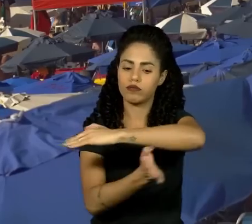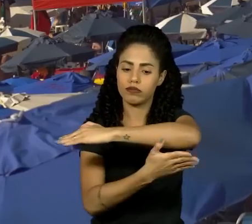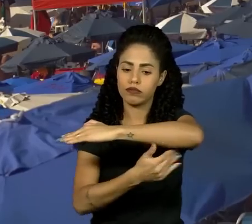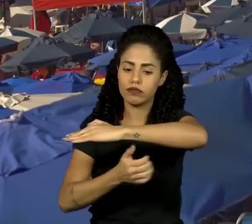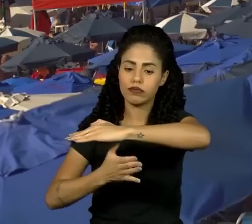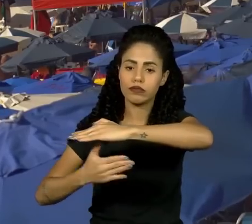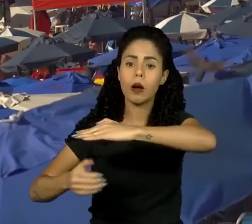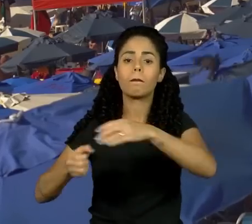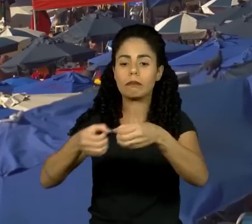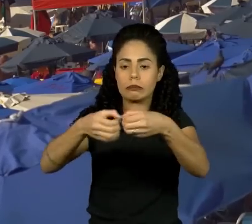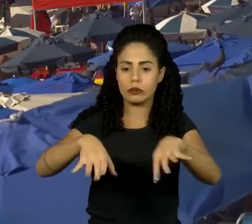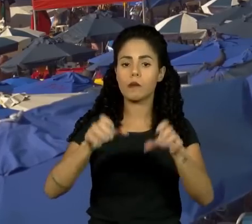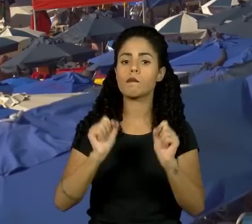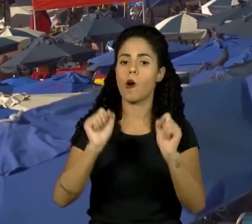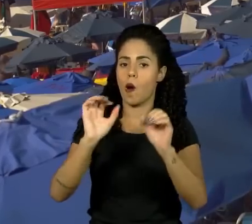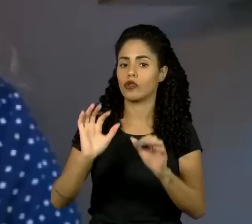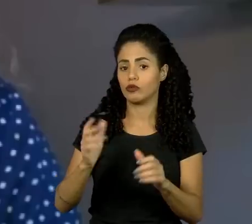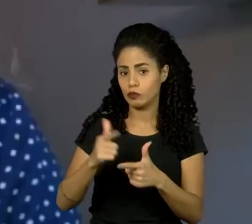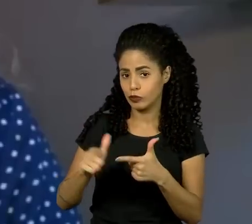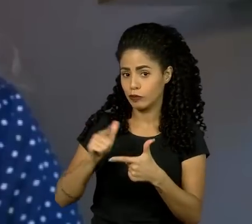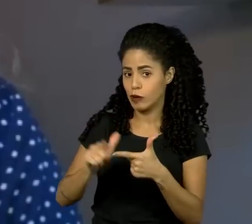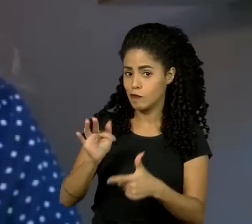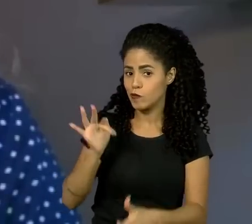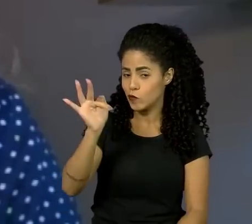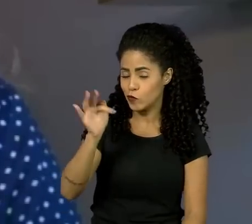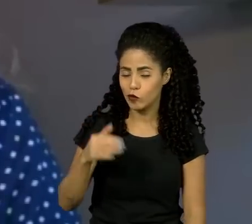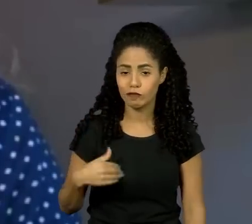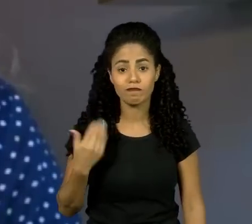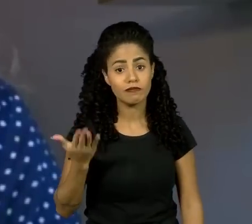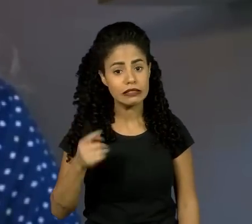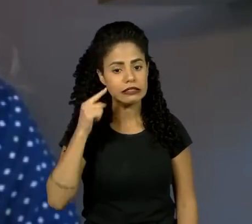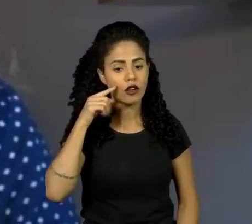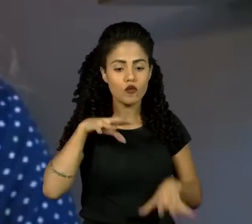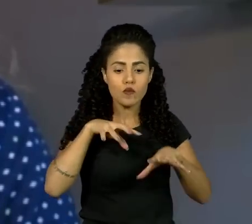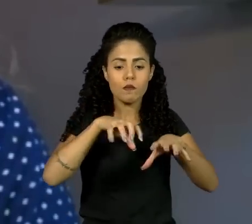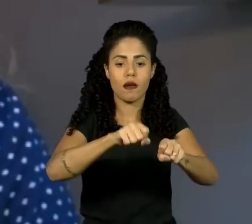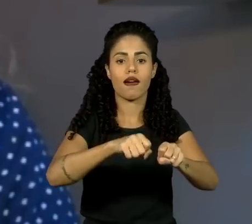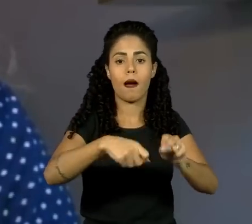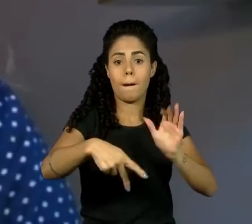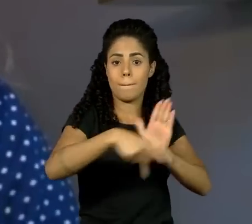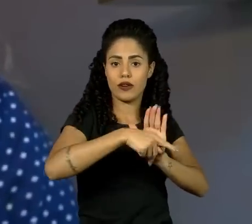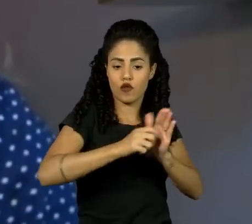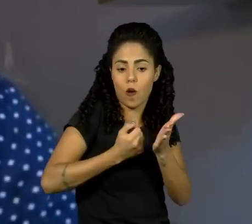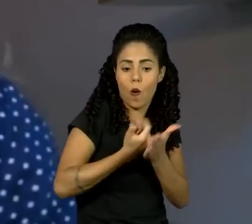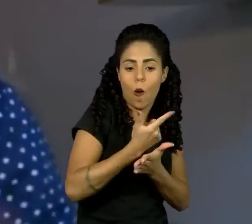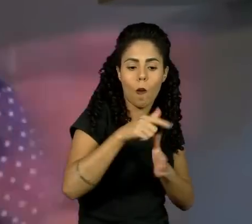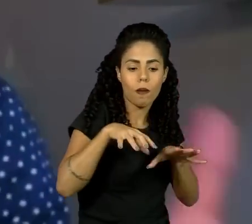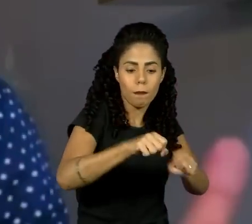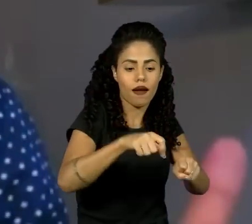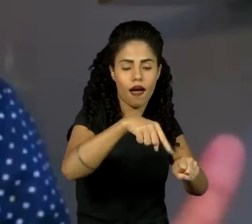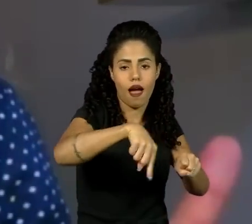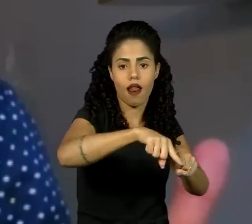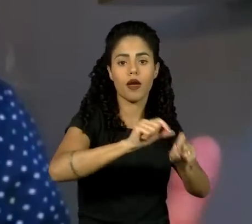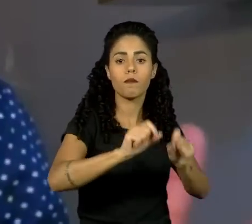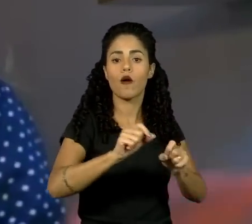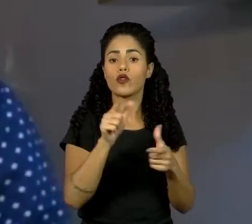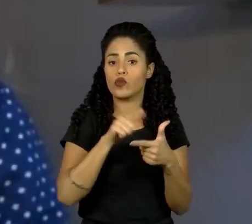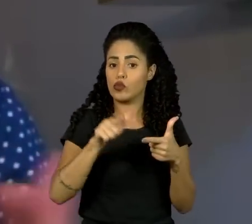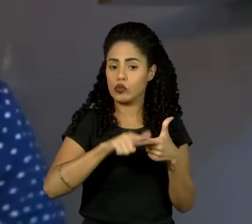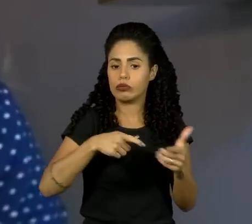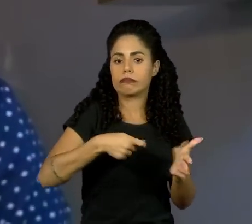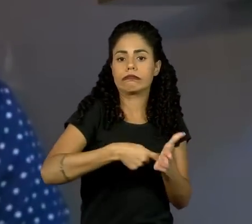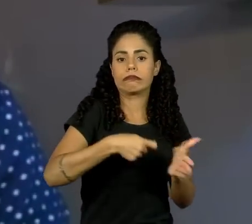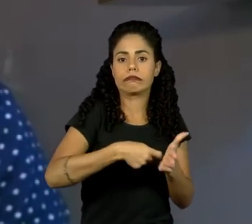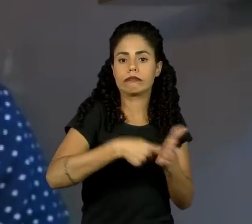em risco. A permissão de ocupação particular dessas terras abre uma possibilidade real de pressão de